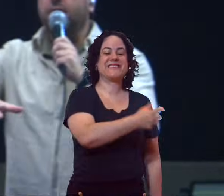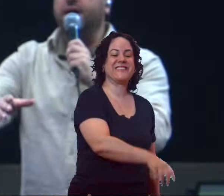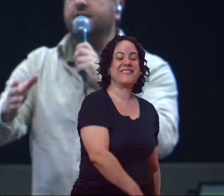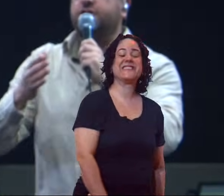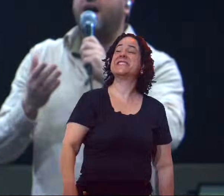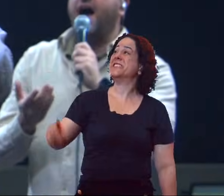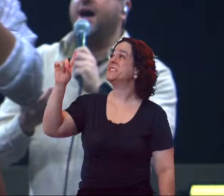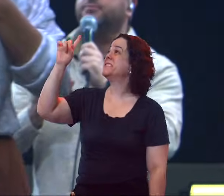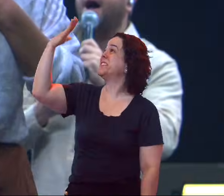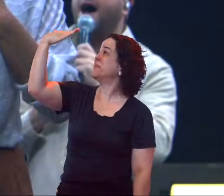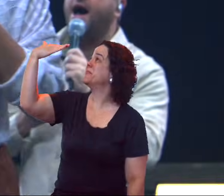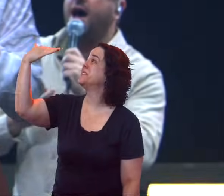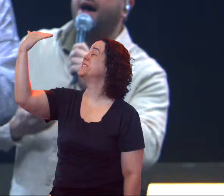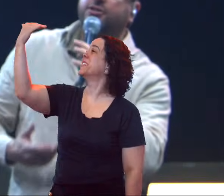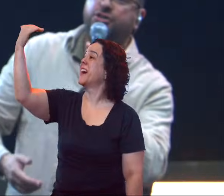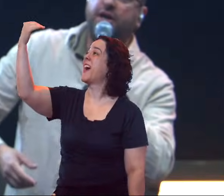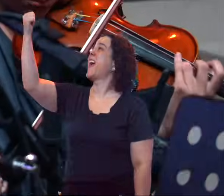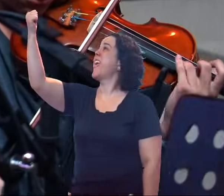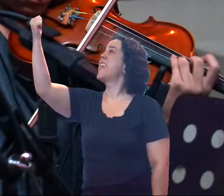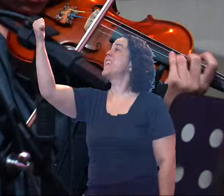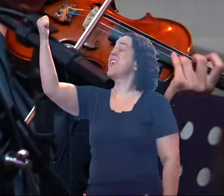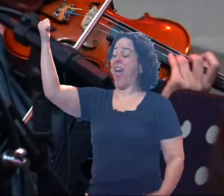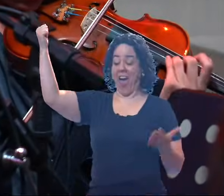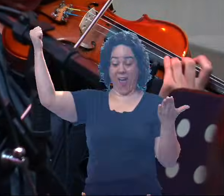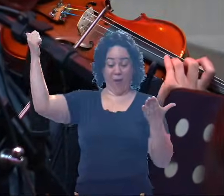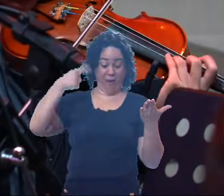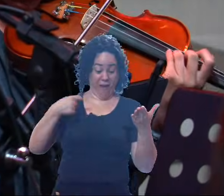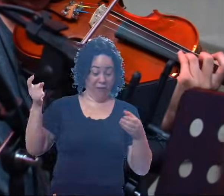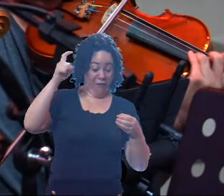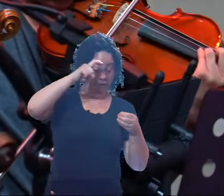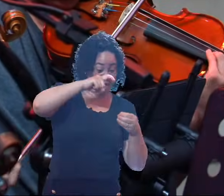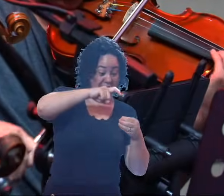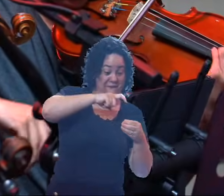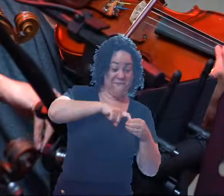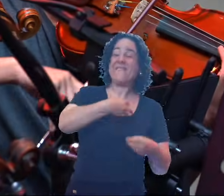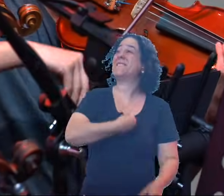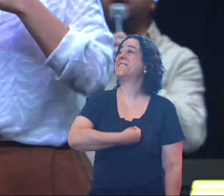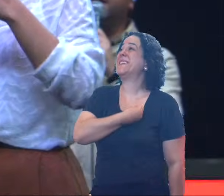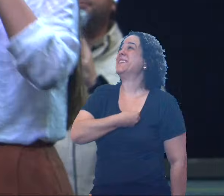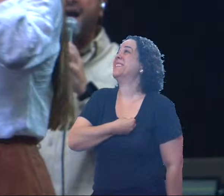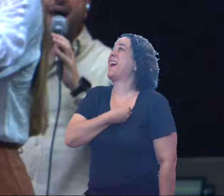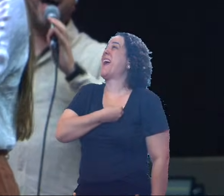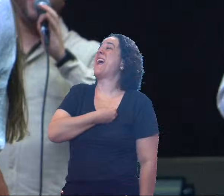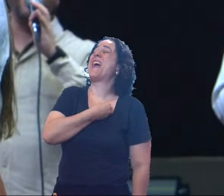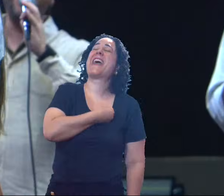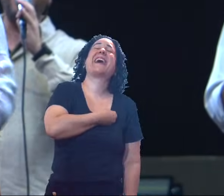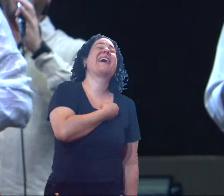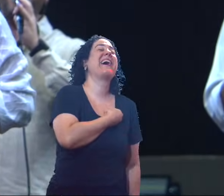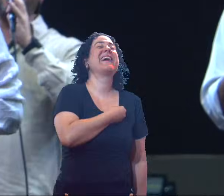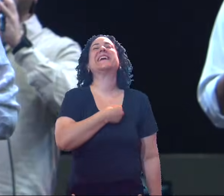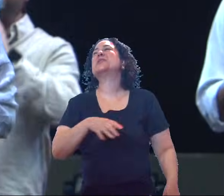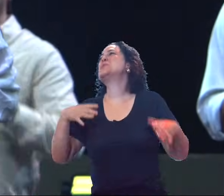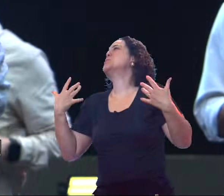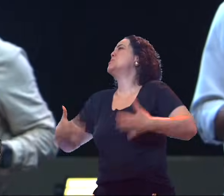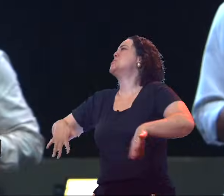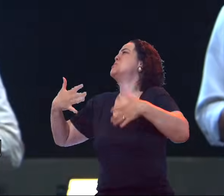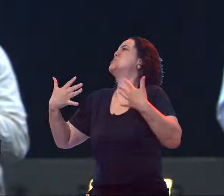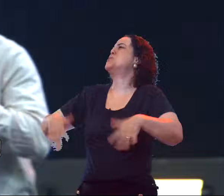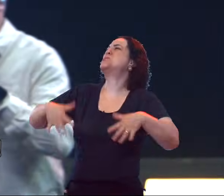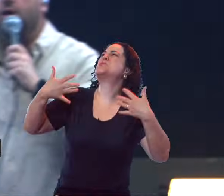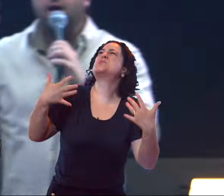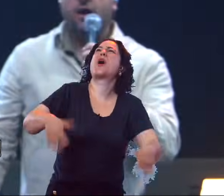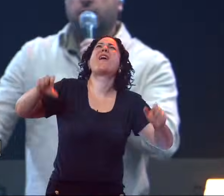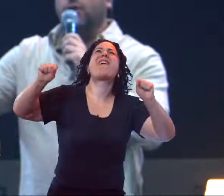Tu me chamaste e eu voltei a viver.